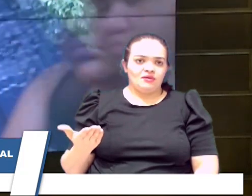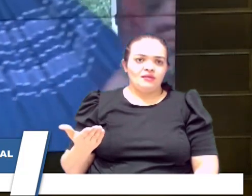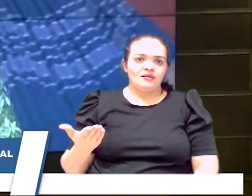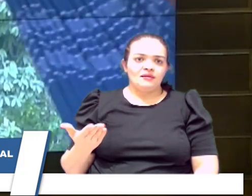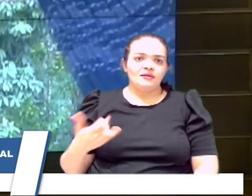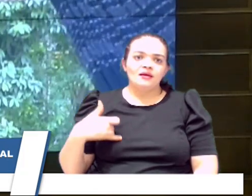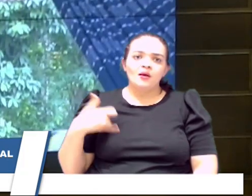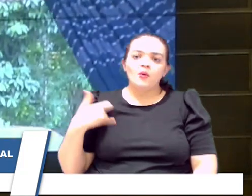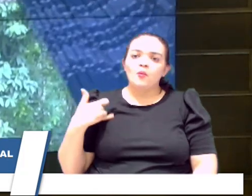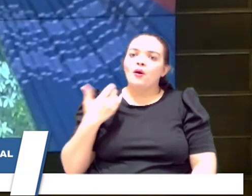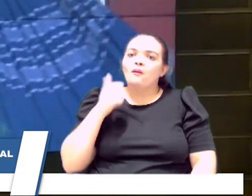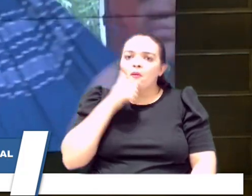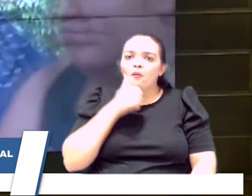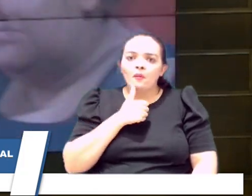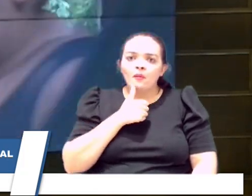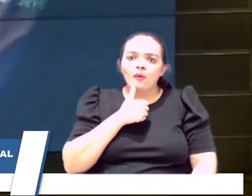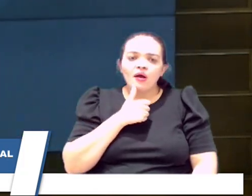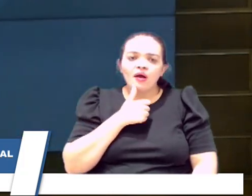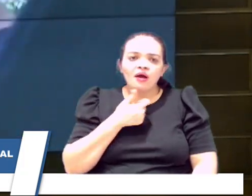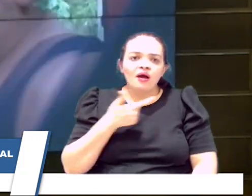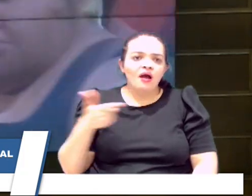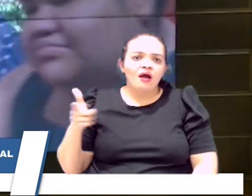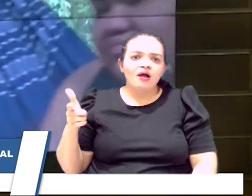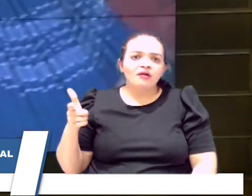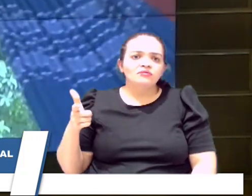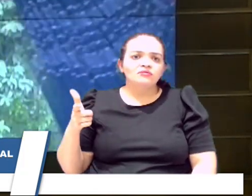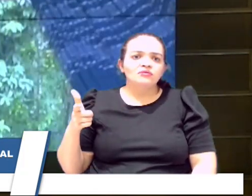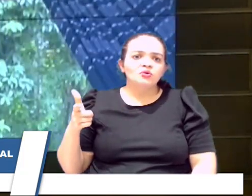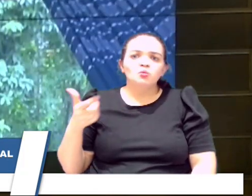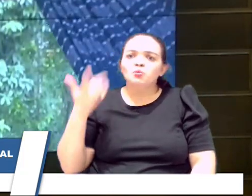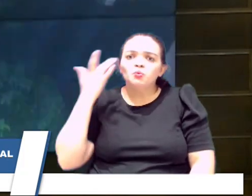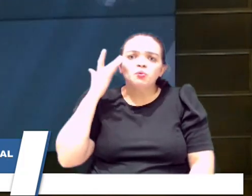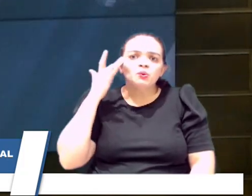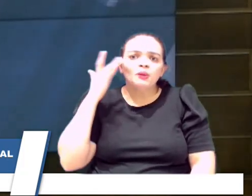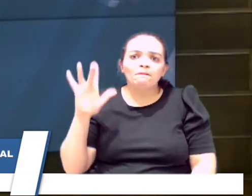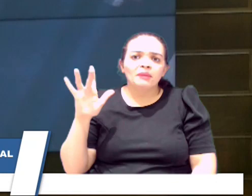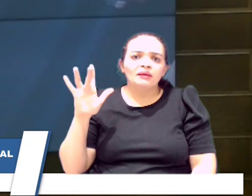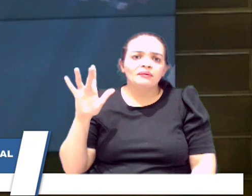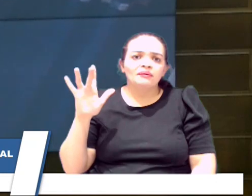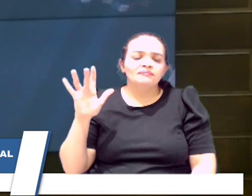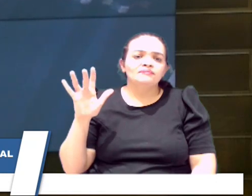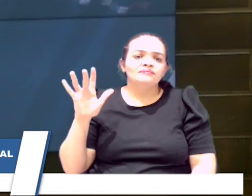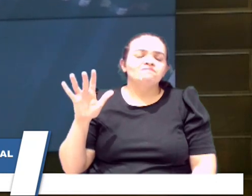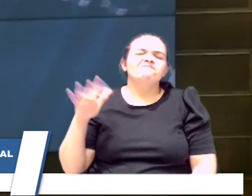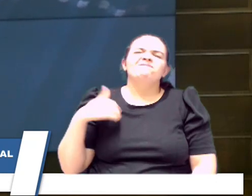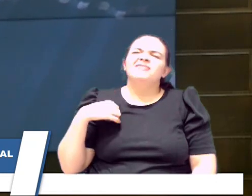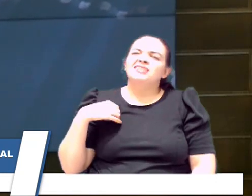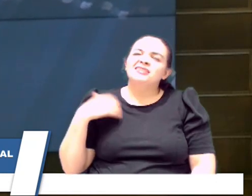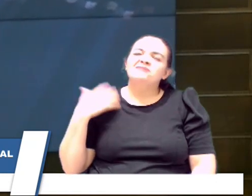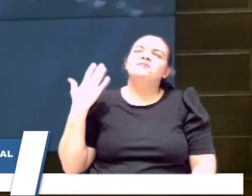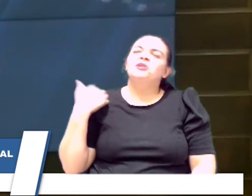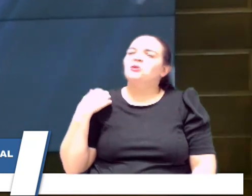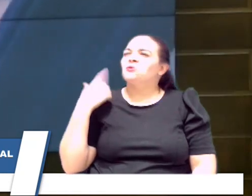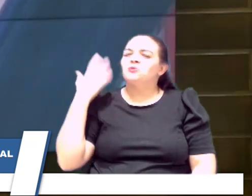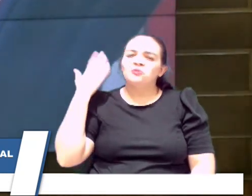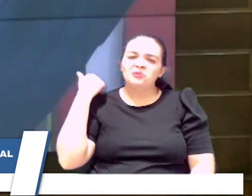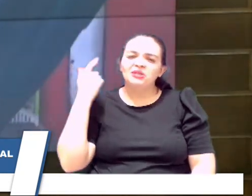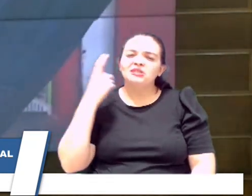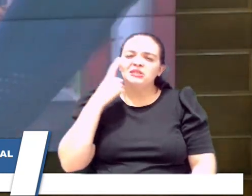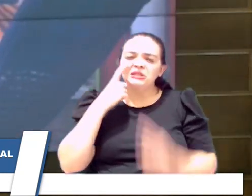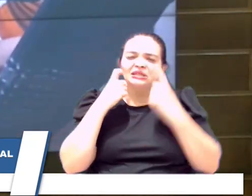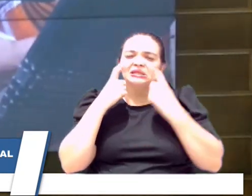uma moça, e ela não tinha noção. E ela me deu tanto, já chorei tanto por ela.